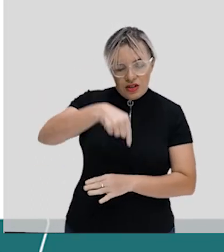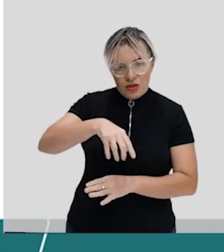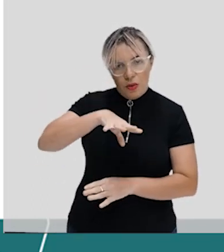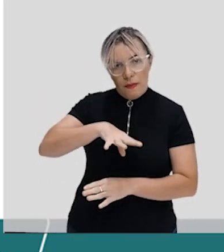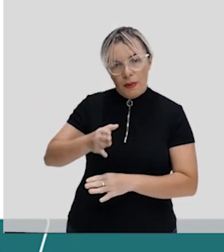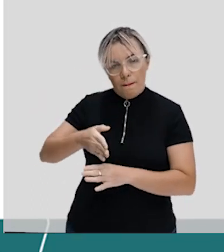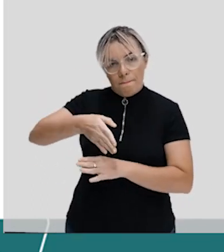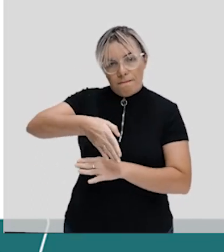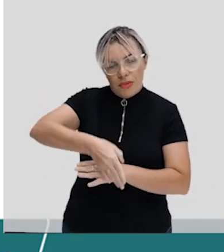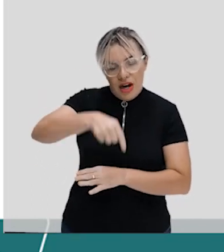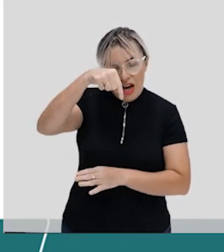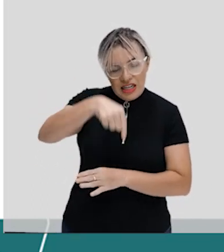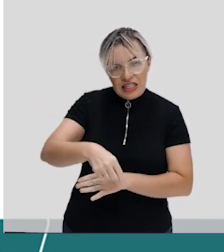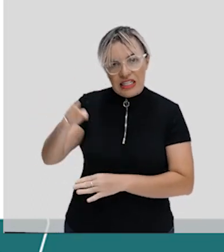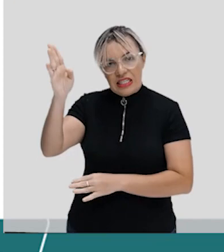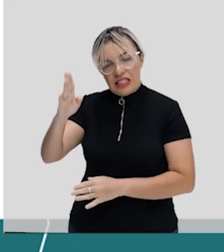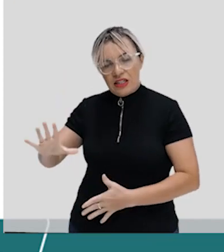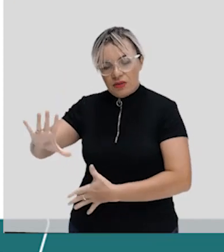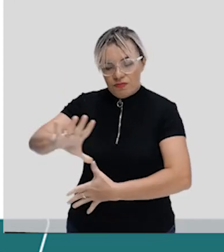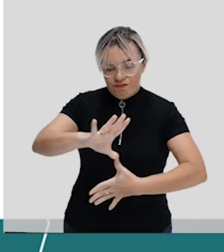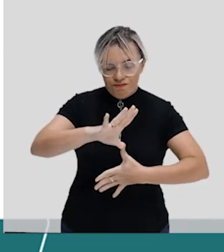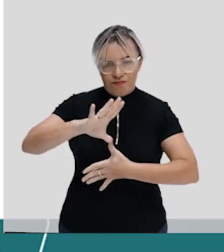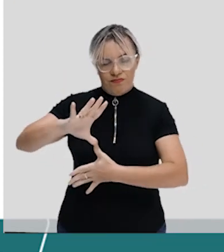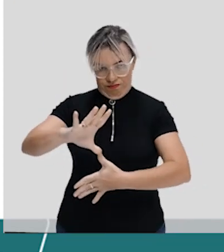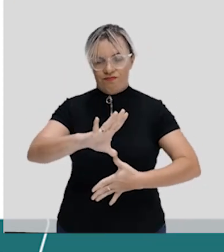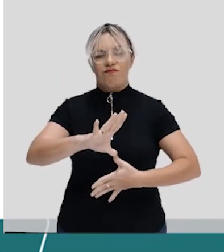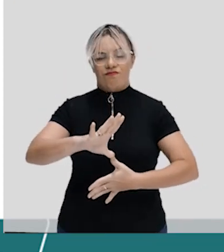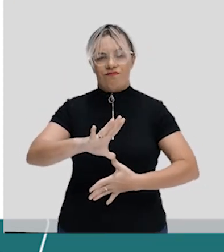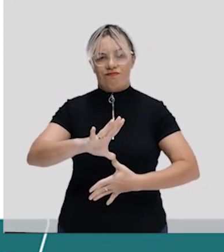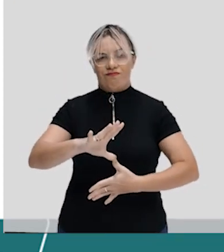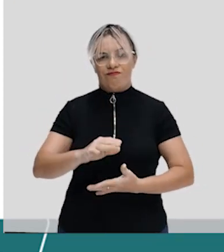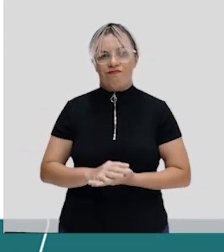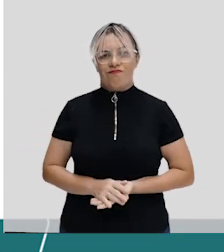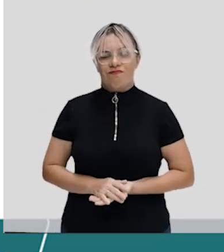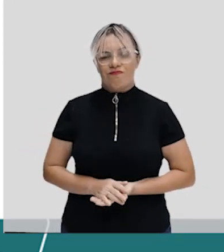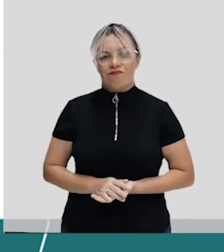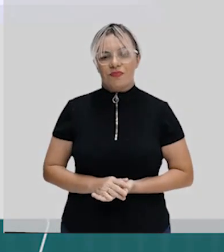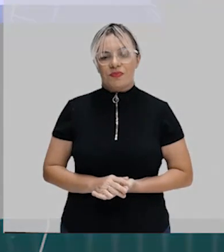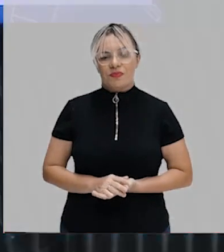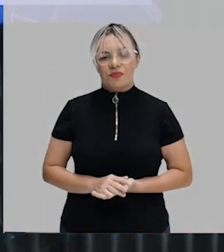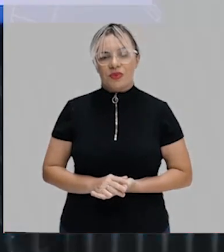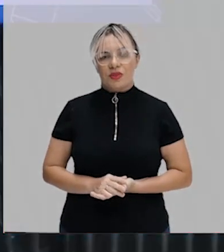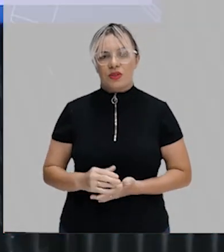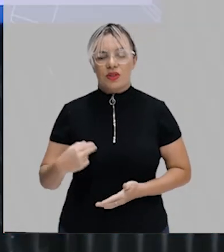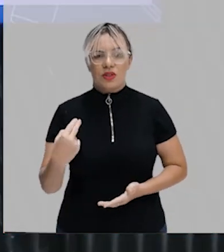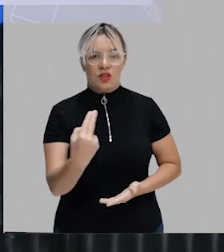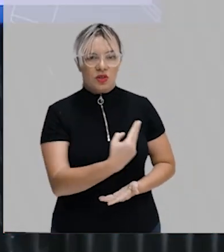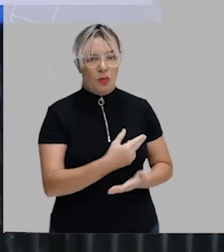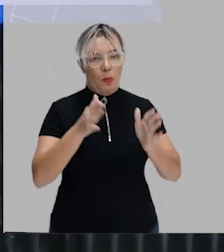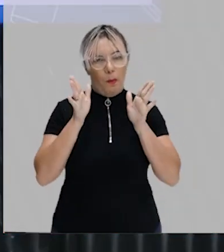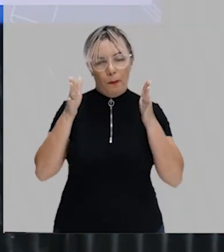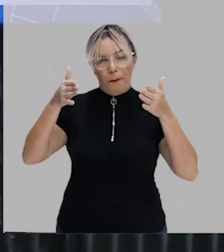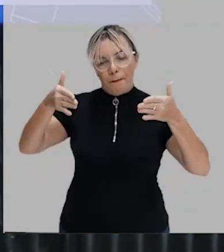América, ou seja, da colonização portuguesa no Brasil. Nós iremos